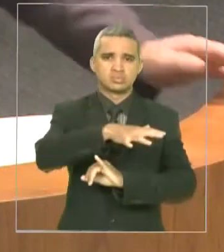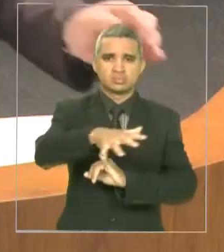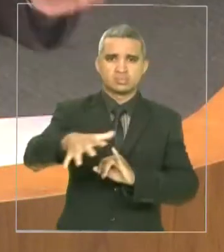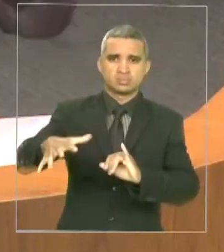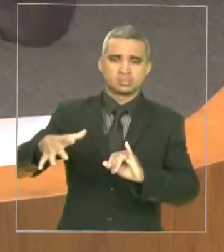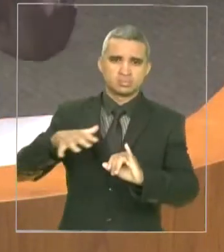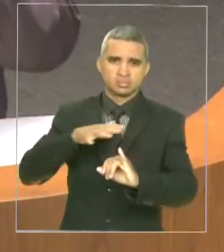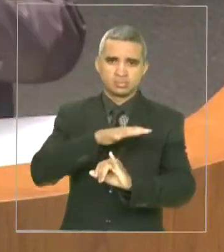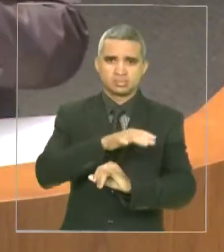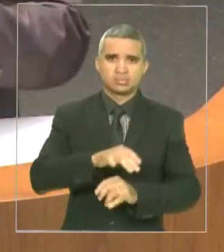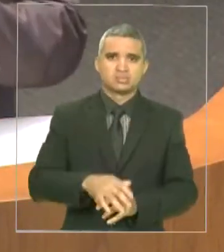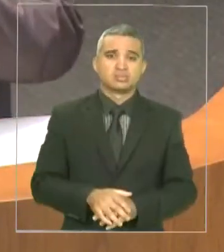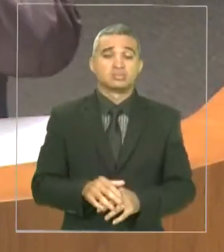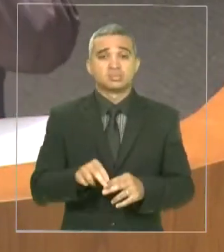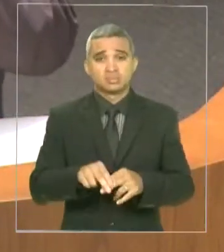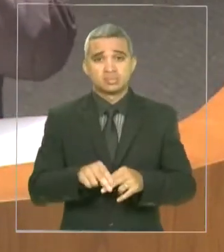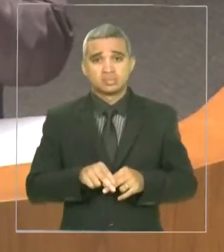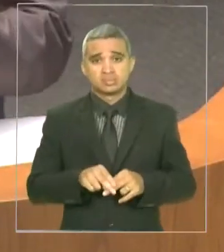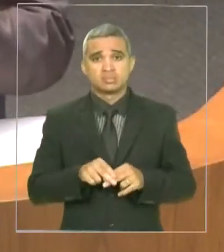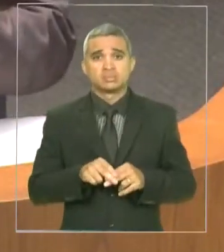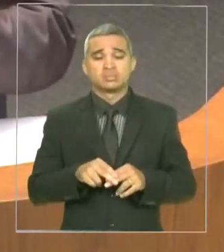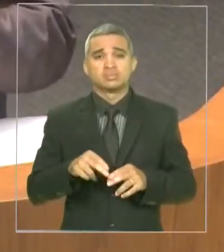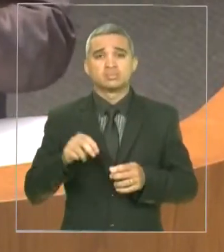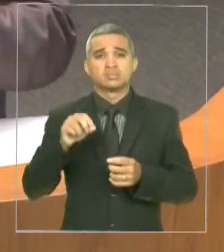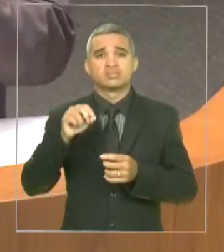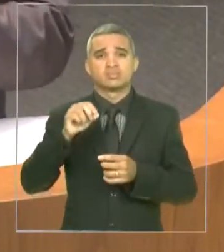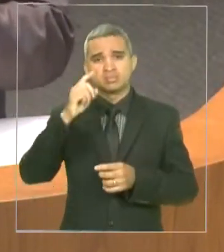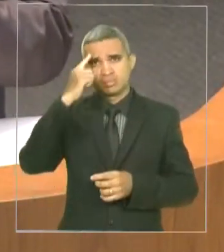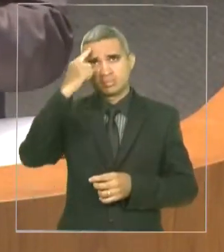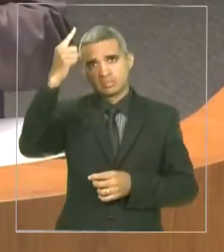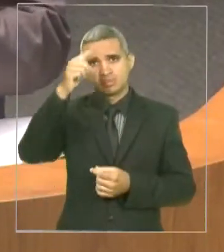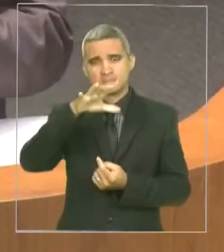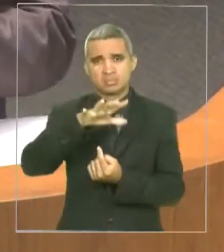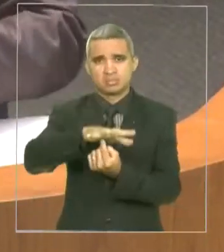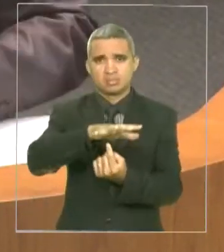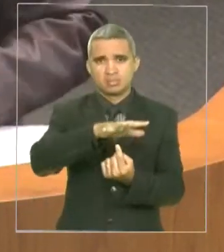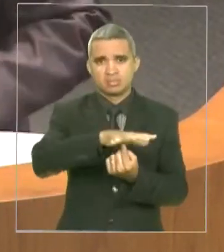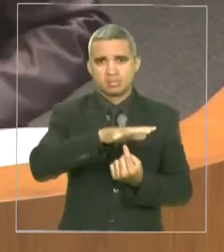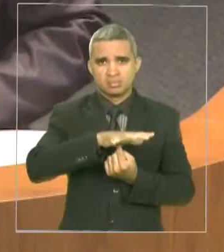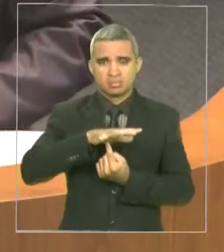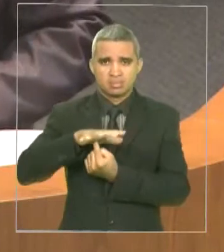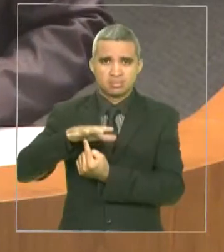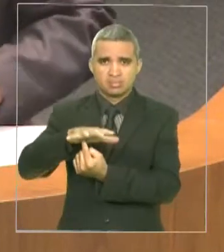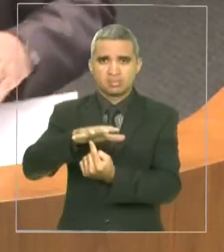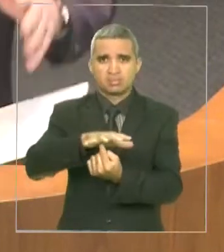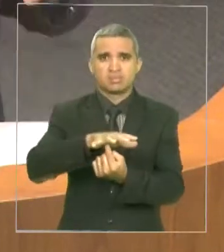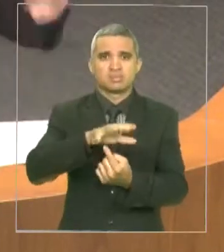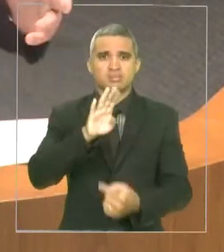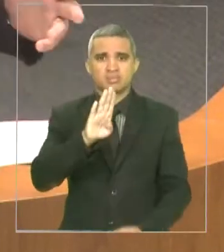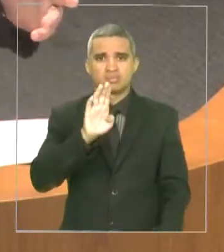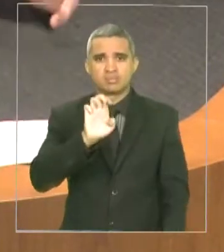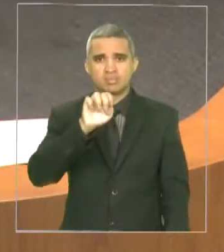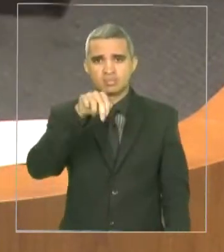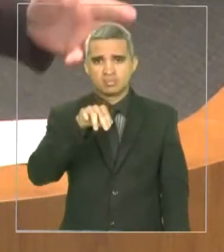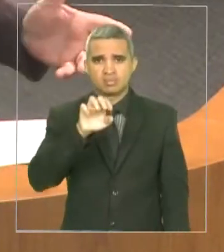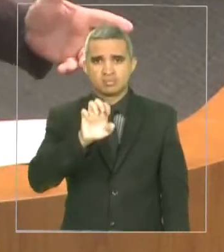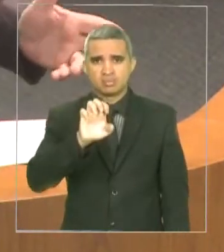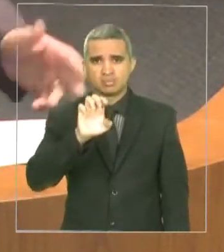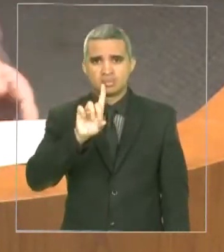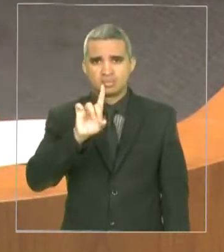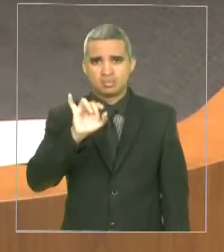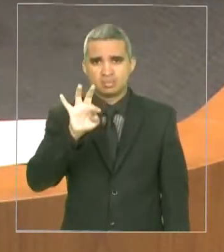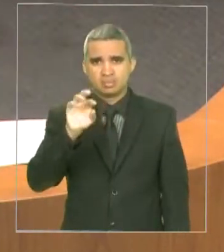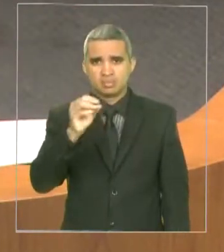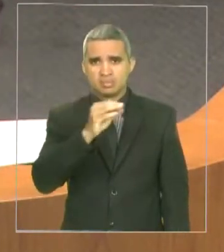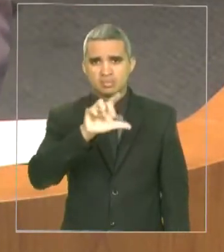E assim foi instalada a feirinha da Benedito Leite. dando vida ao reviver,